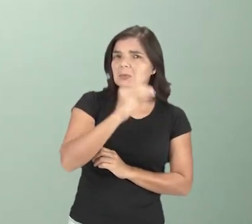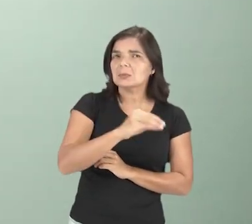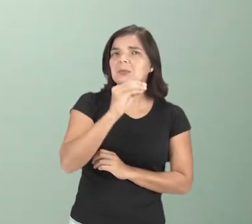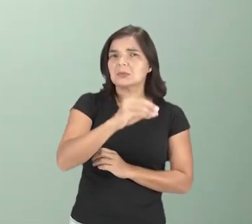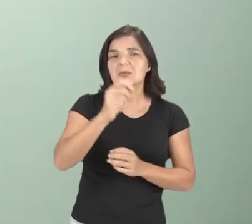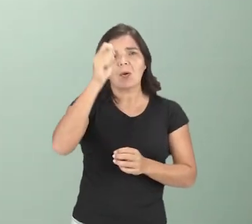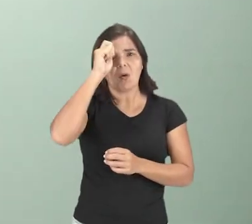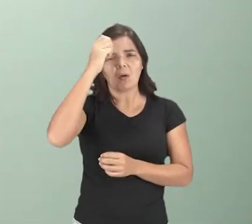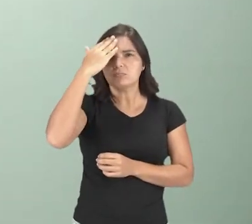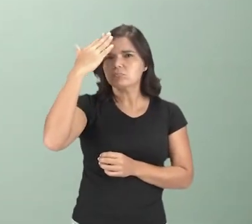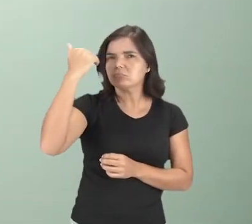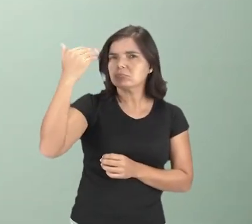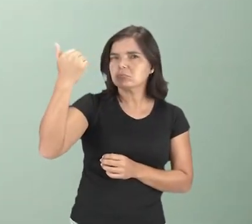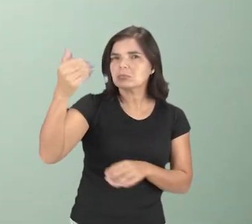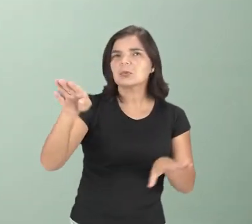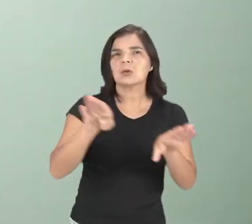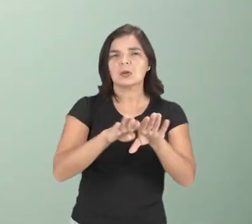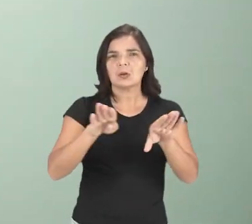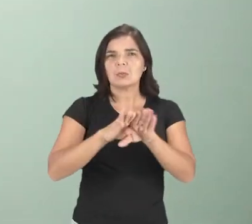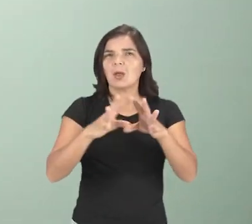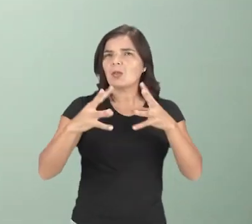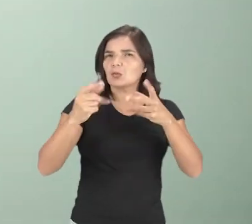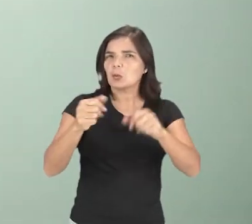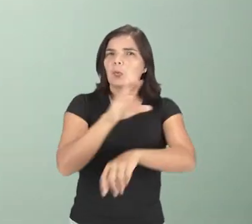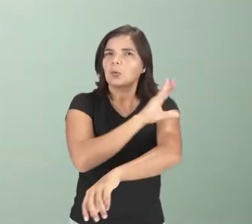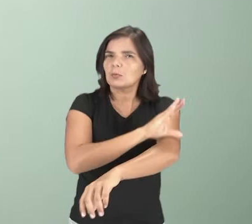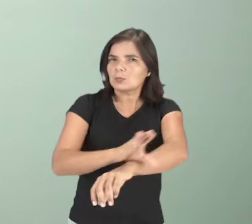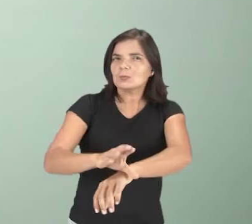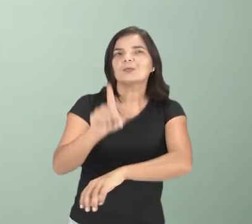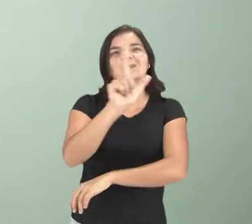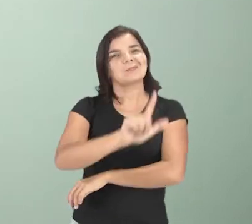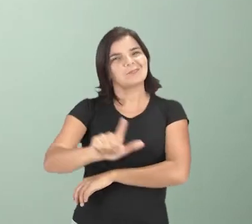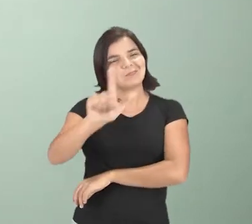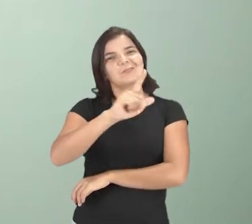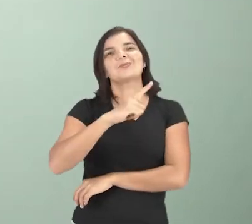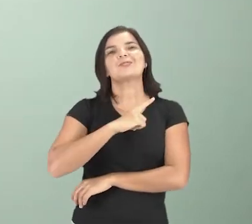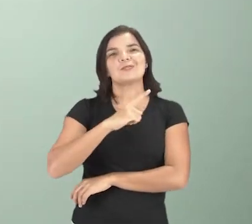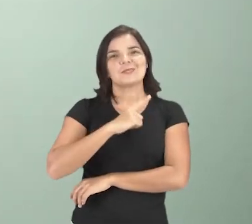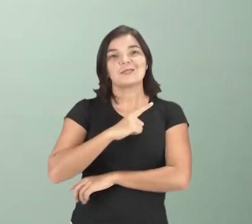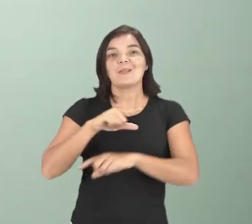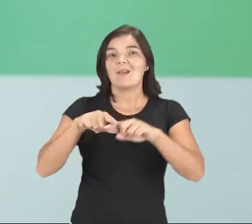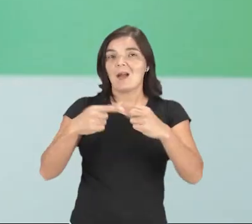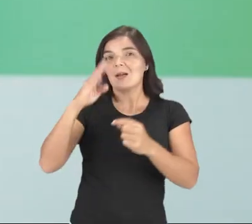tantos autores famosos, né? Tanto toda aquela cultura literária que se tinha até então.